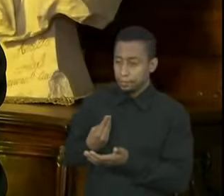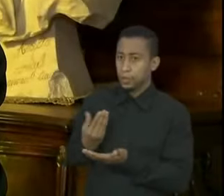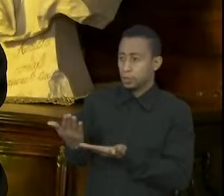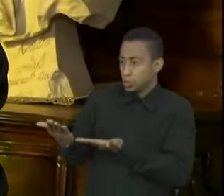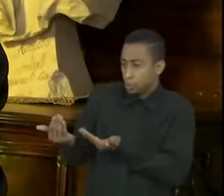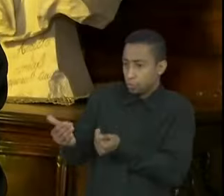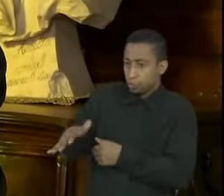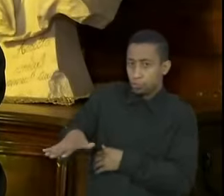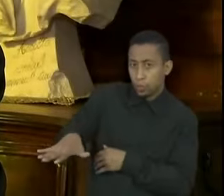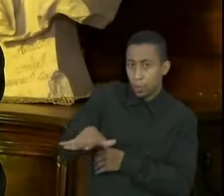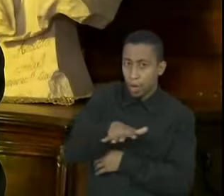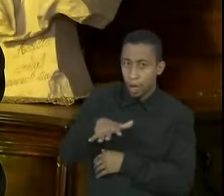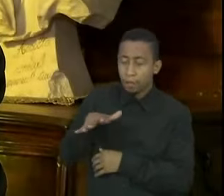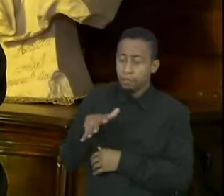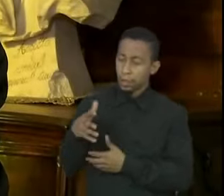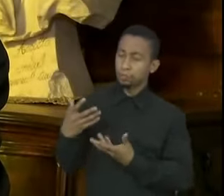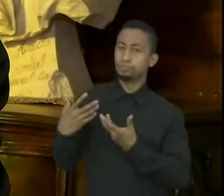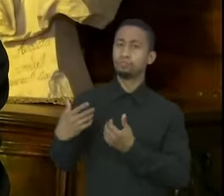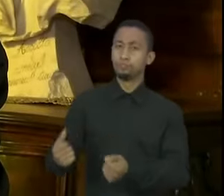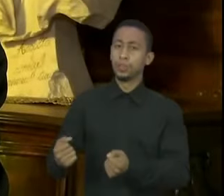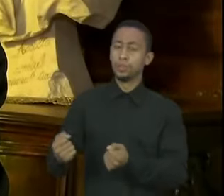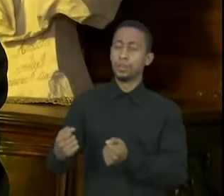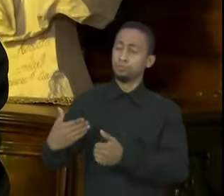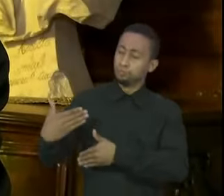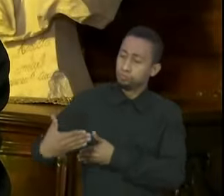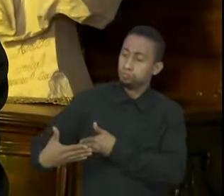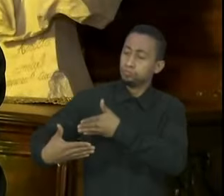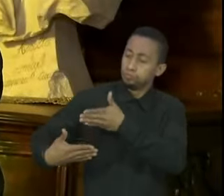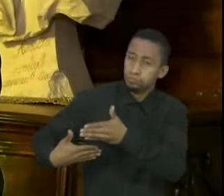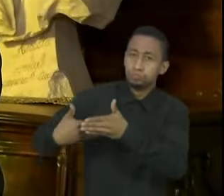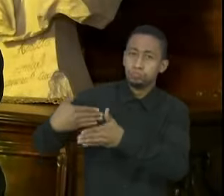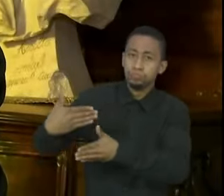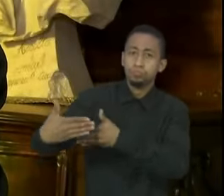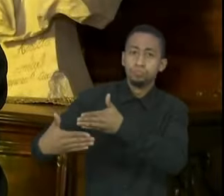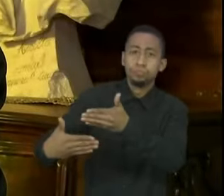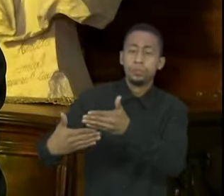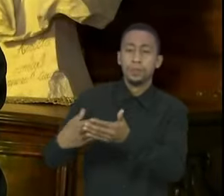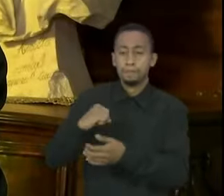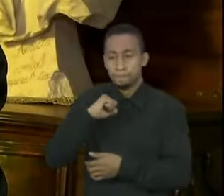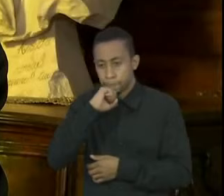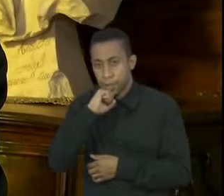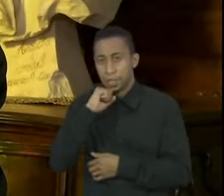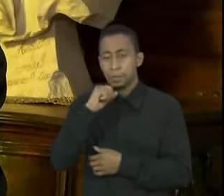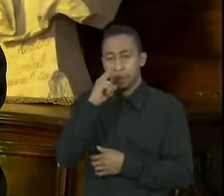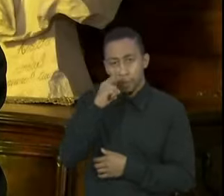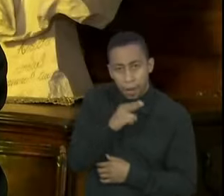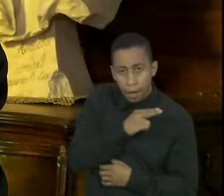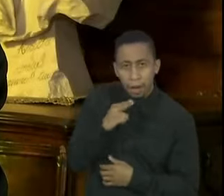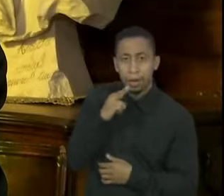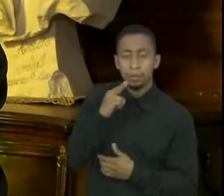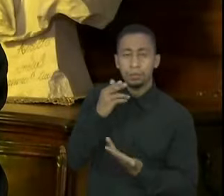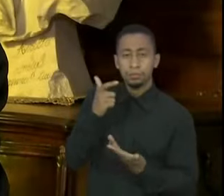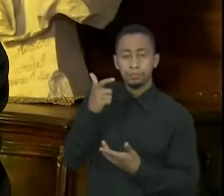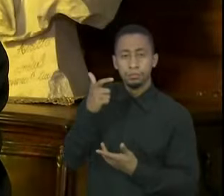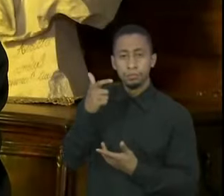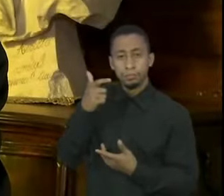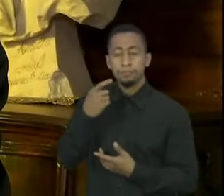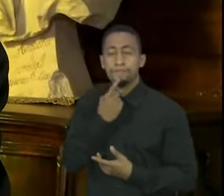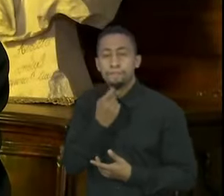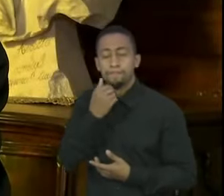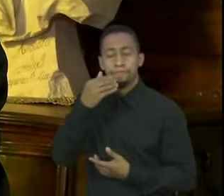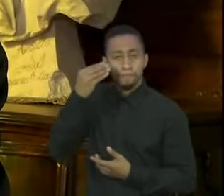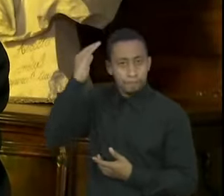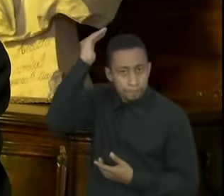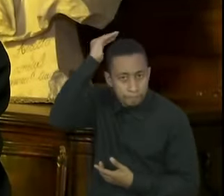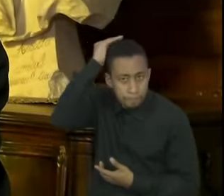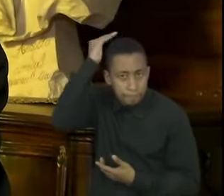jovens ao sacerdócio e existe apreço pelo sacerdócio da parte de muitos porque as pessoas também tem